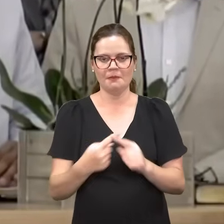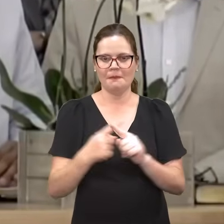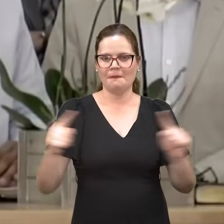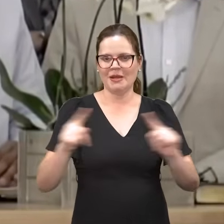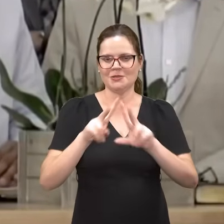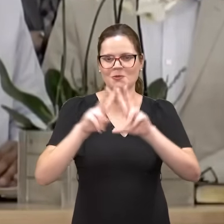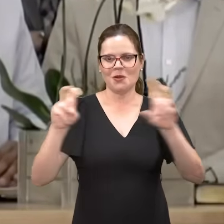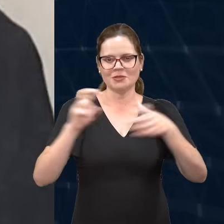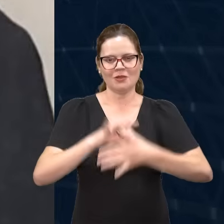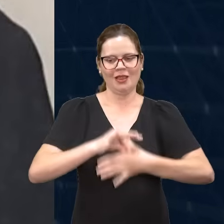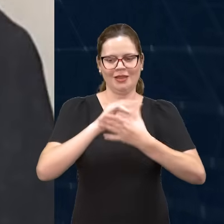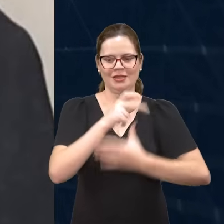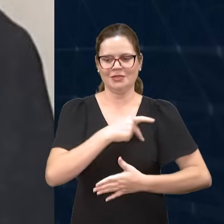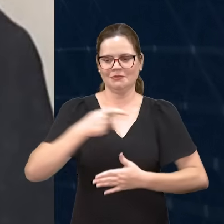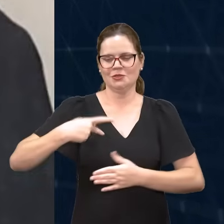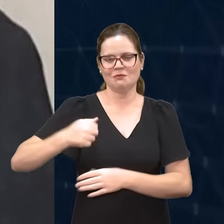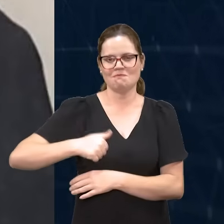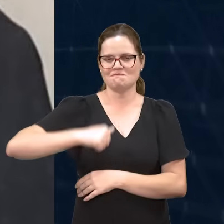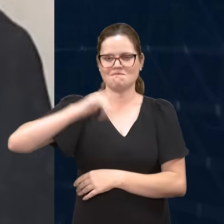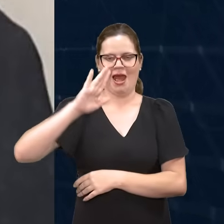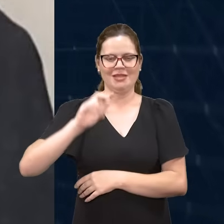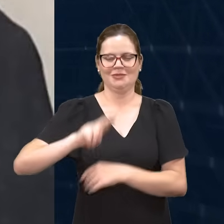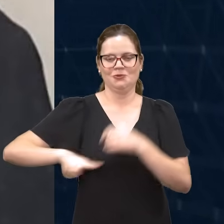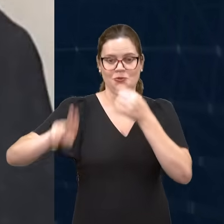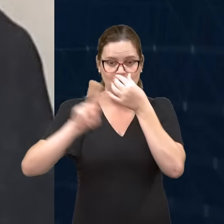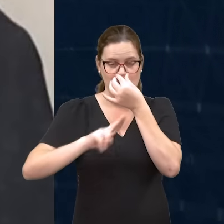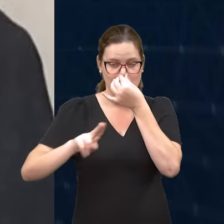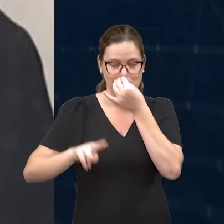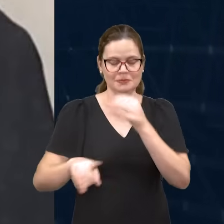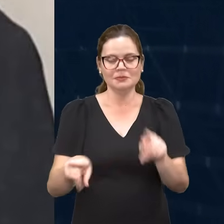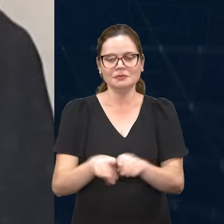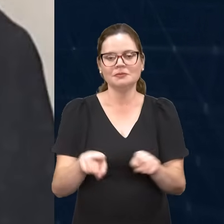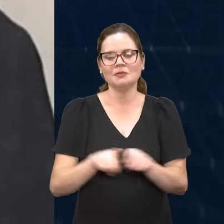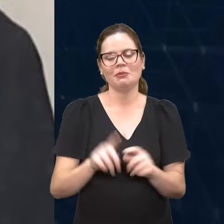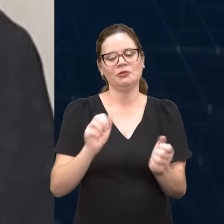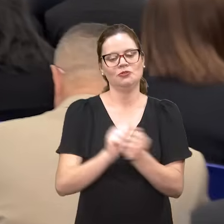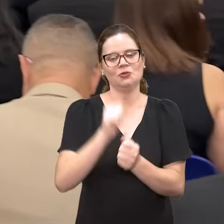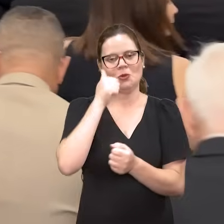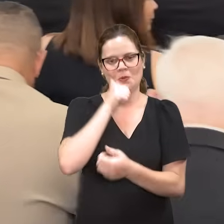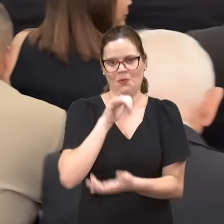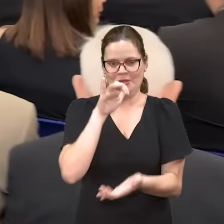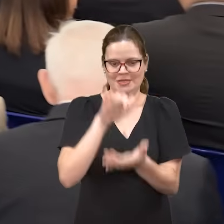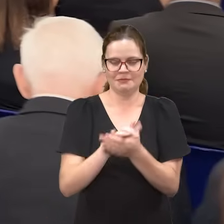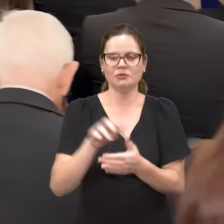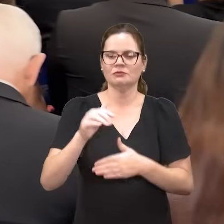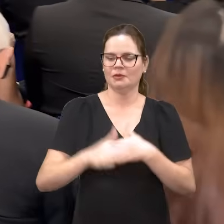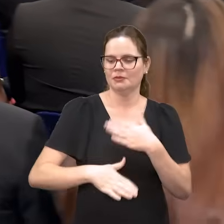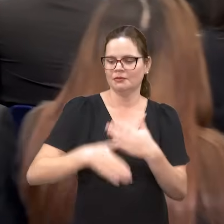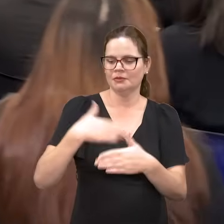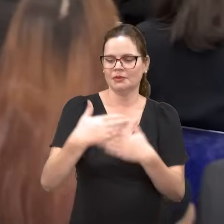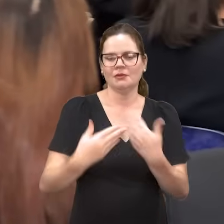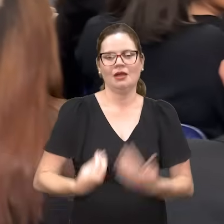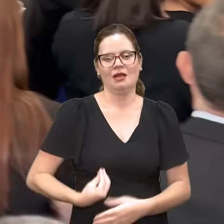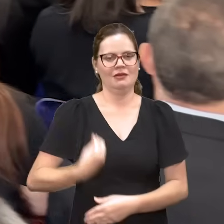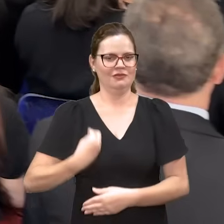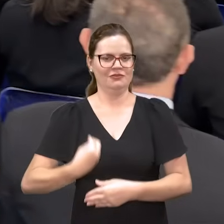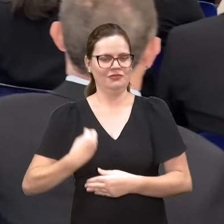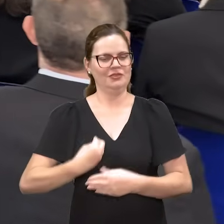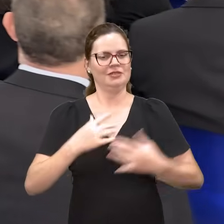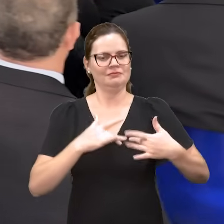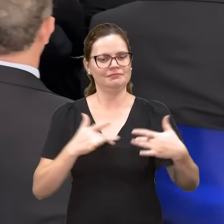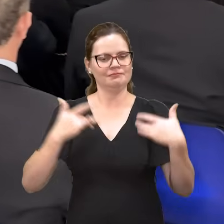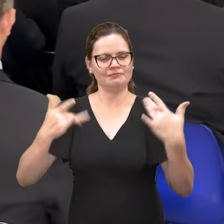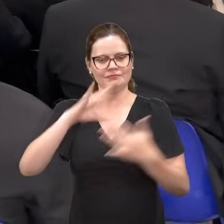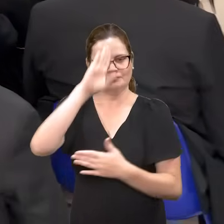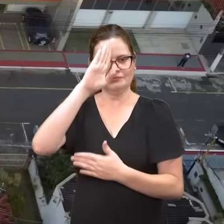pastoral falou mais alto e, ao lado de sua esposa, com quem construiu um lar exemplar, dedicou toda a sua vida